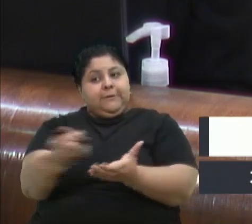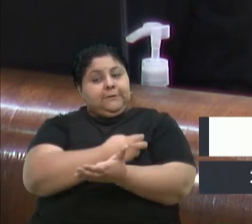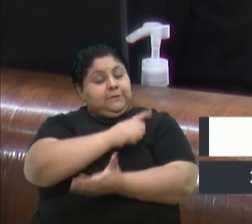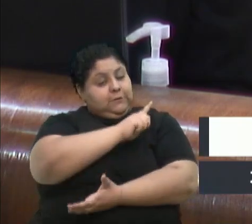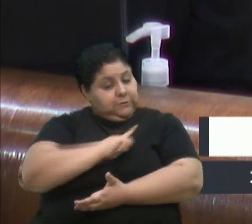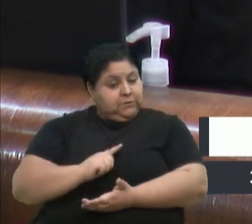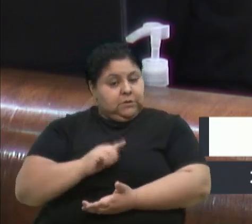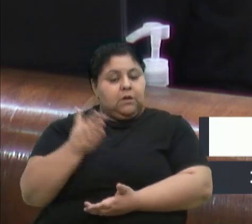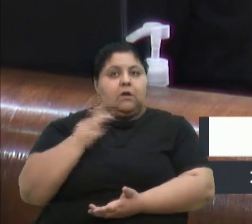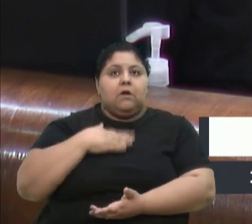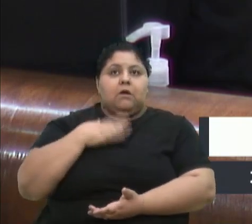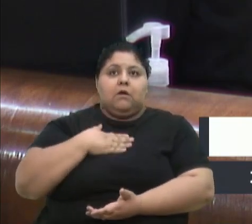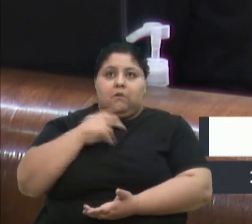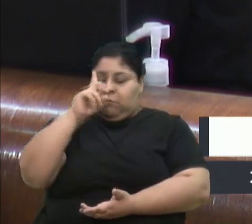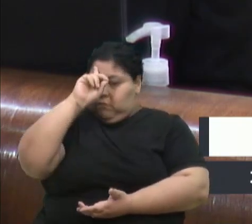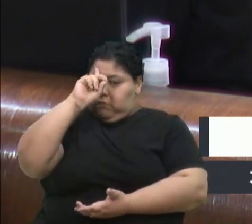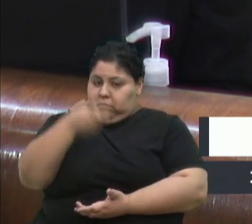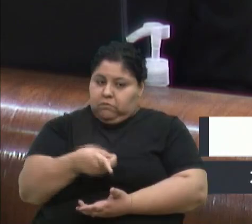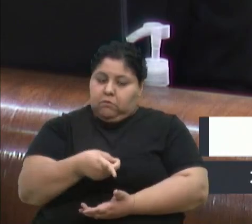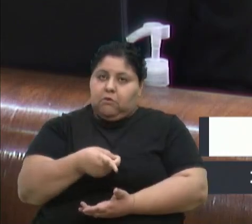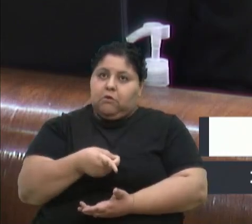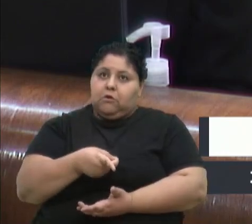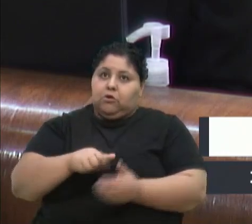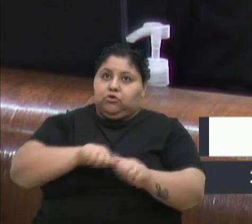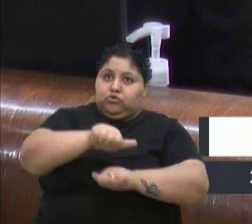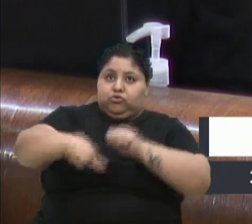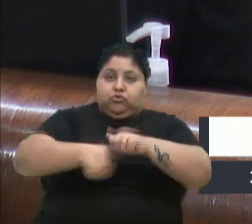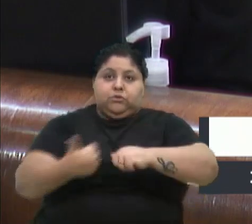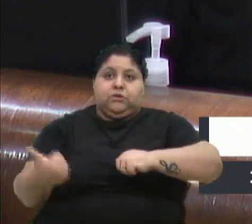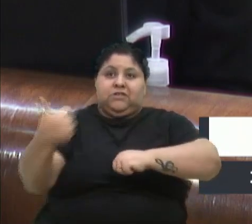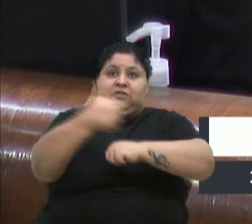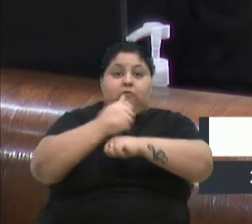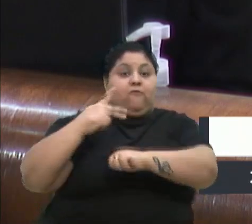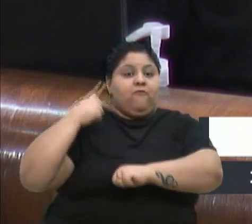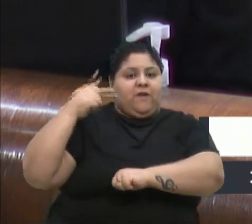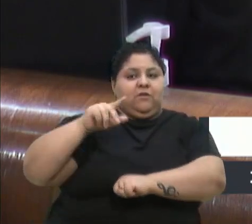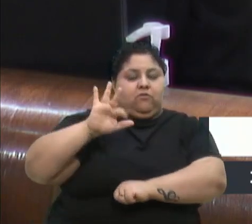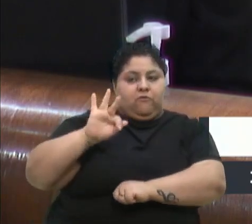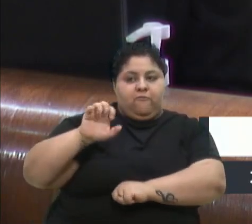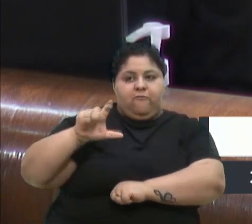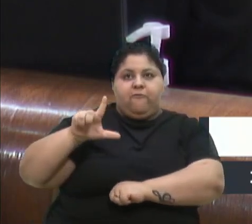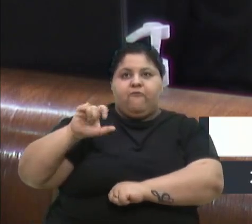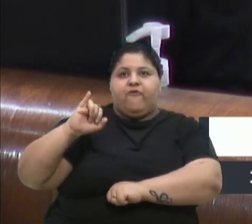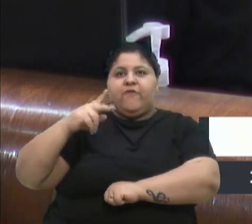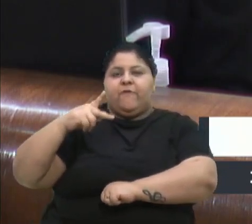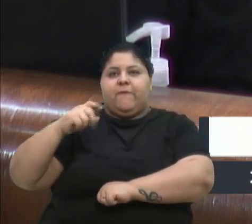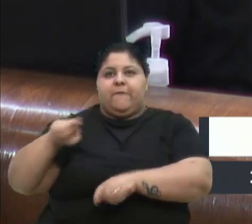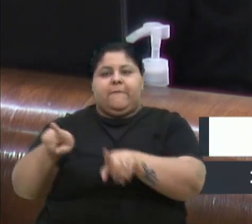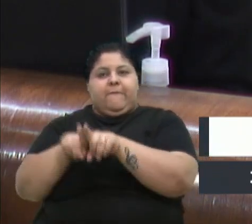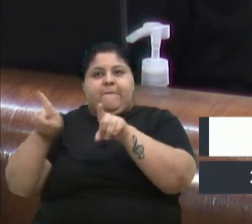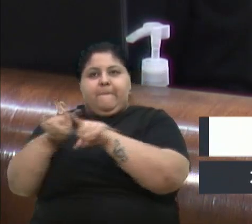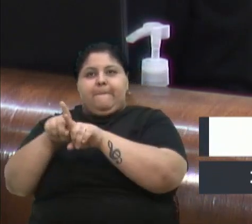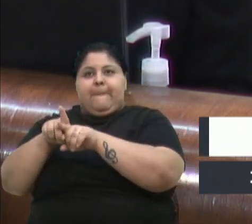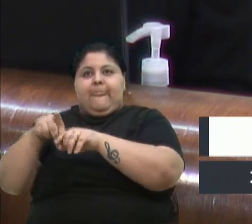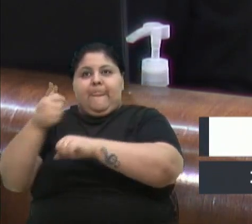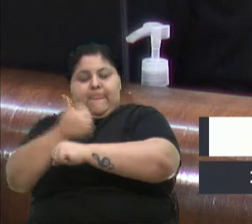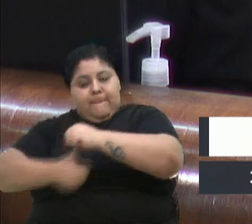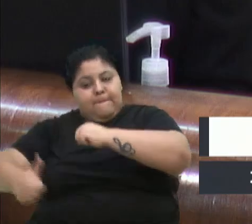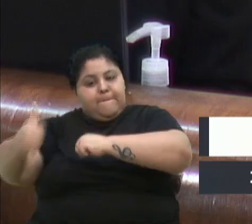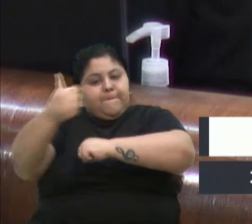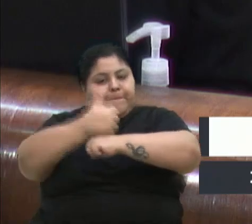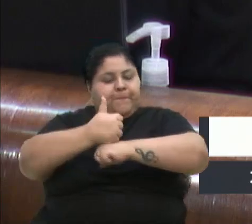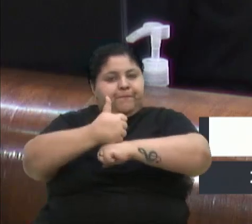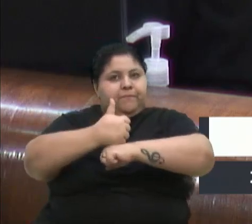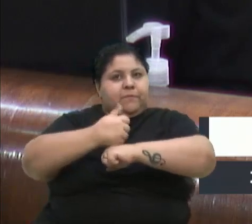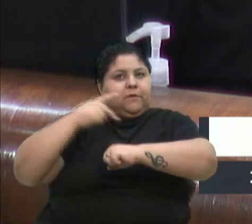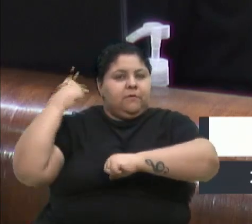assumi no lugar do vereador Felipe, que teve uma licença de saúde. Eu assumi no lugar do vereador Edson da Rosa,